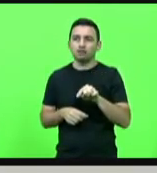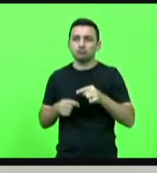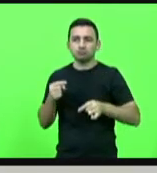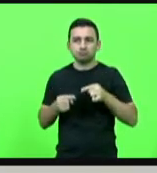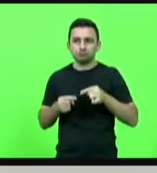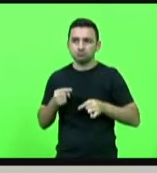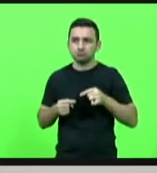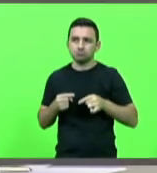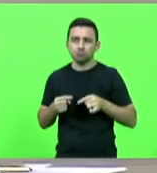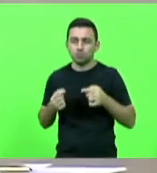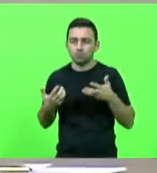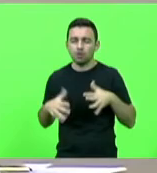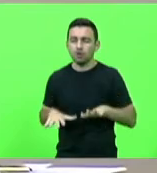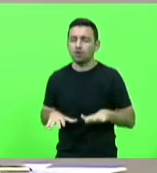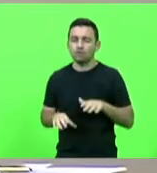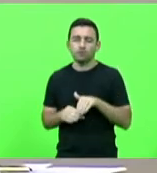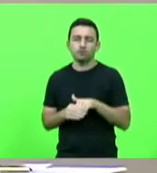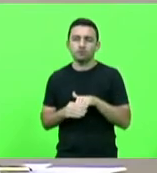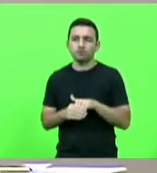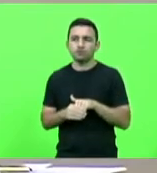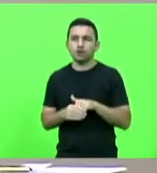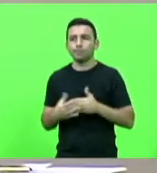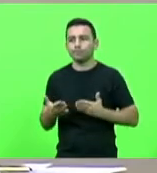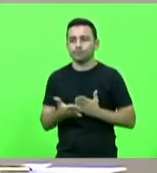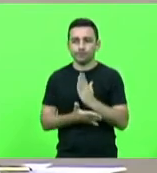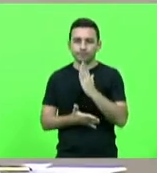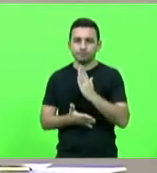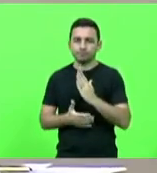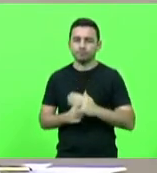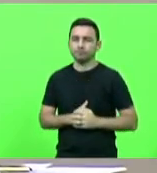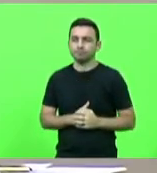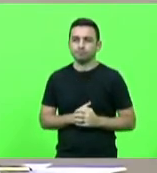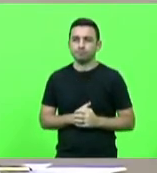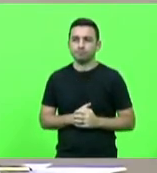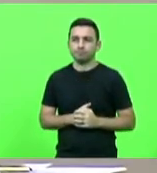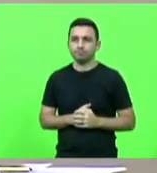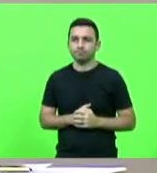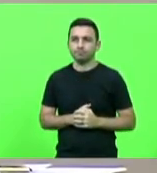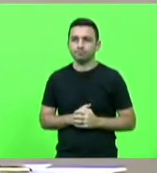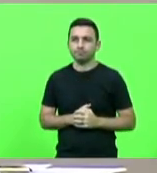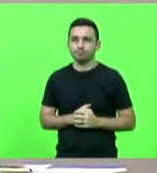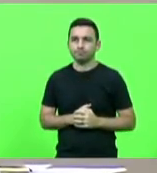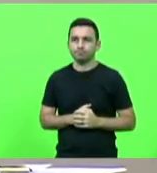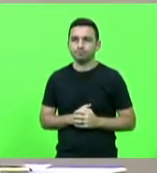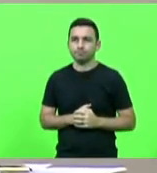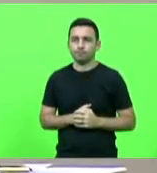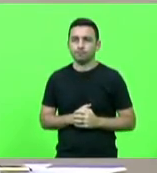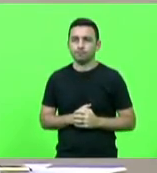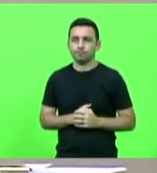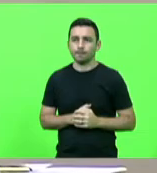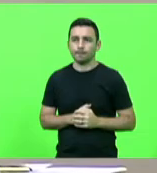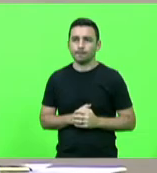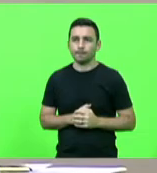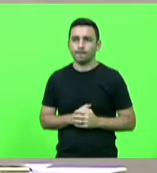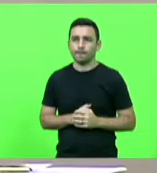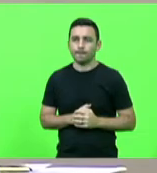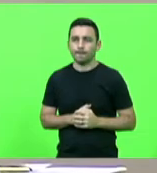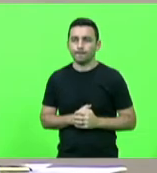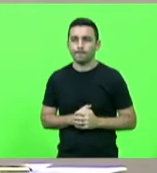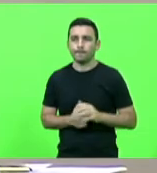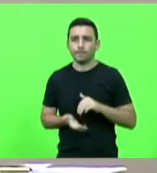quem queira discutir, em votação, aprovada a moção número 79 a 92.